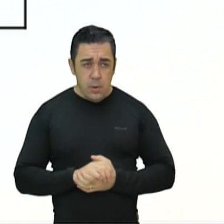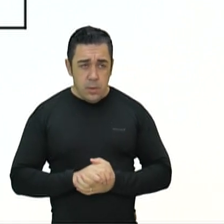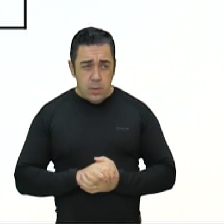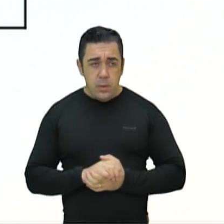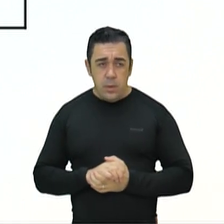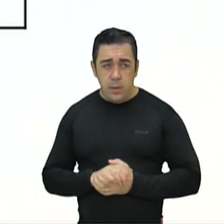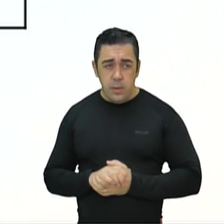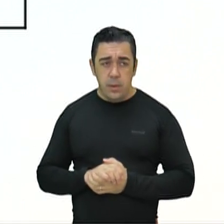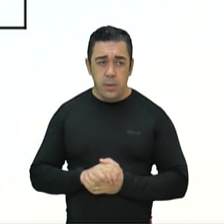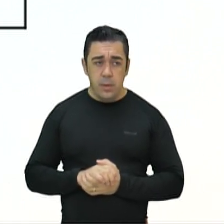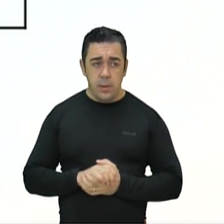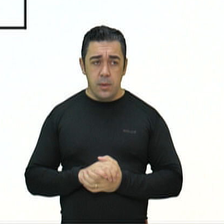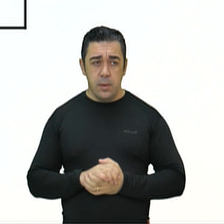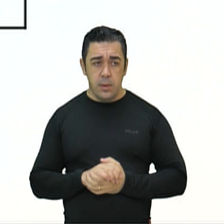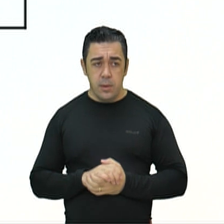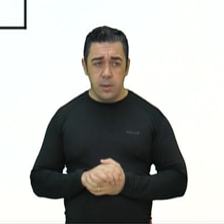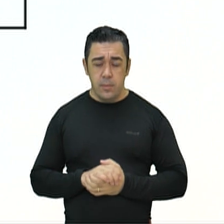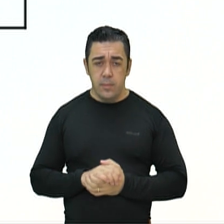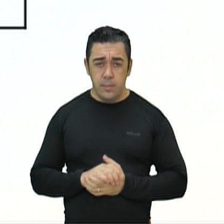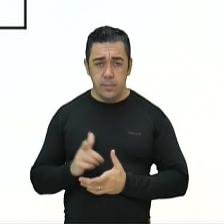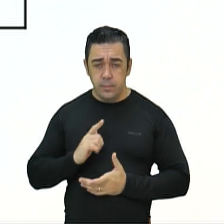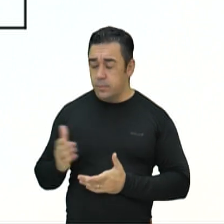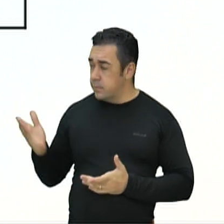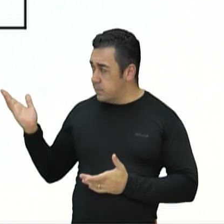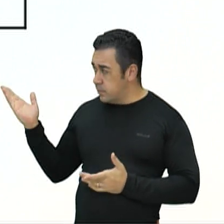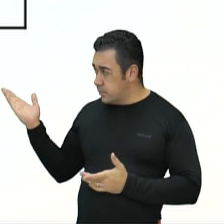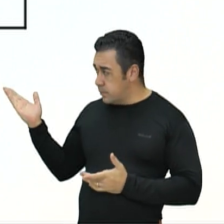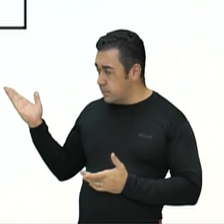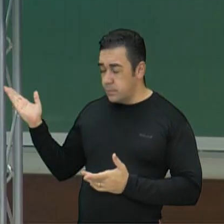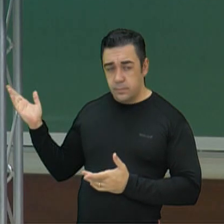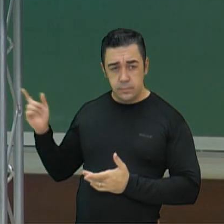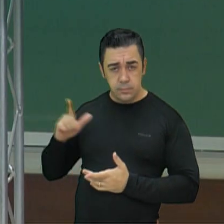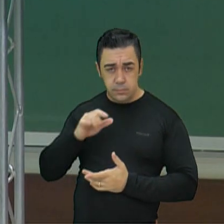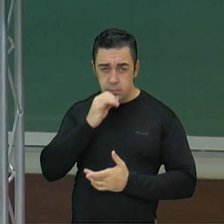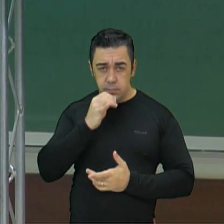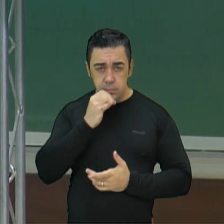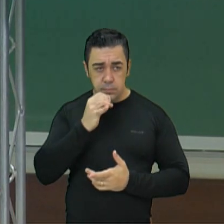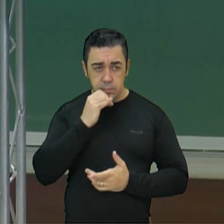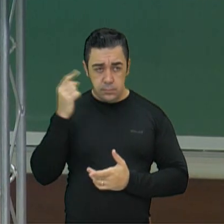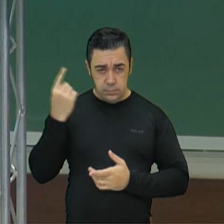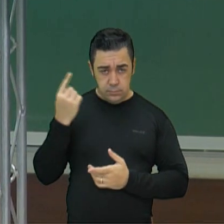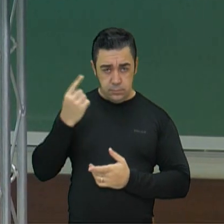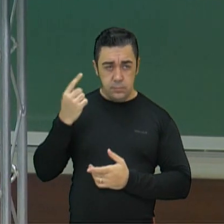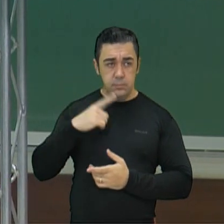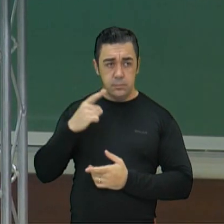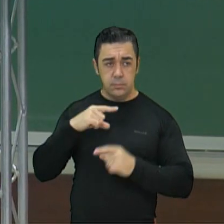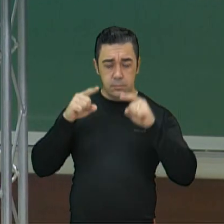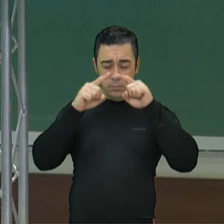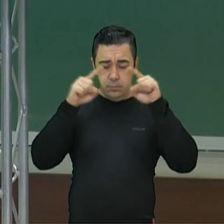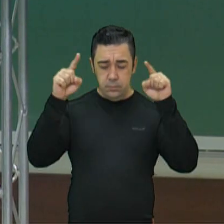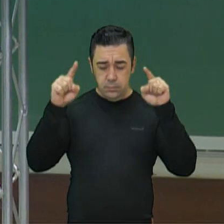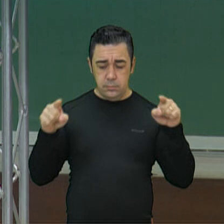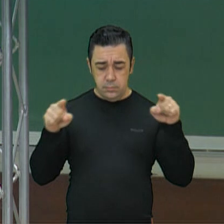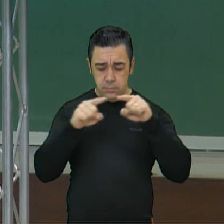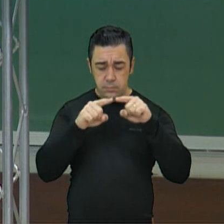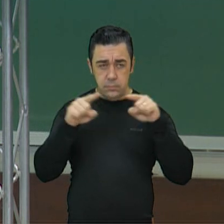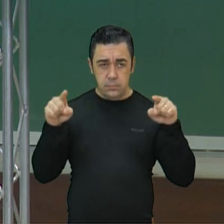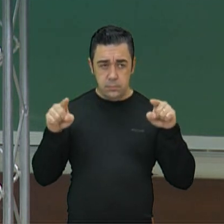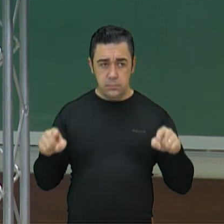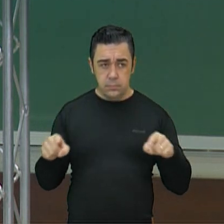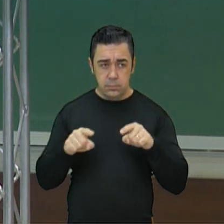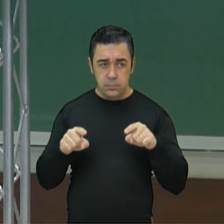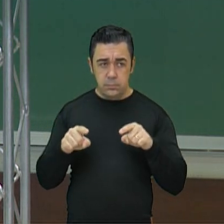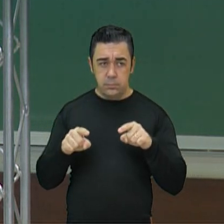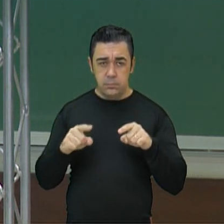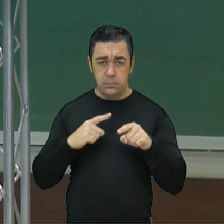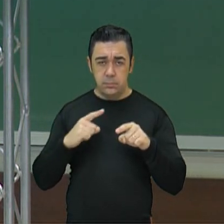ó, aqui nós temos uma malha, né? Uma malha com dois